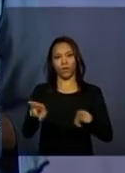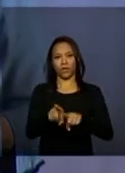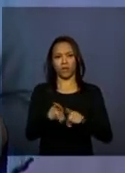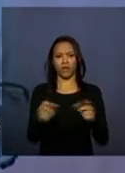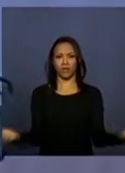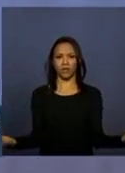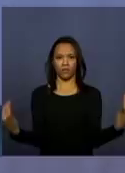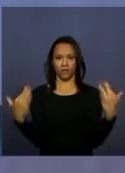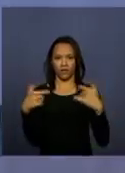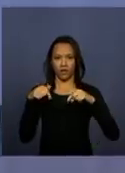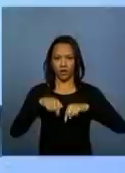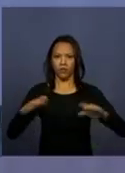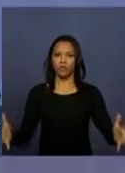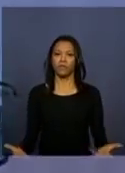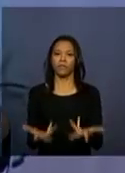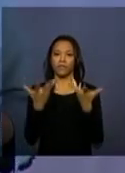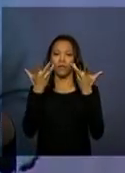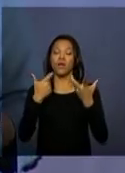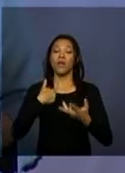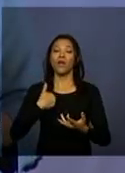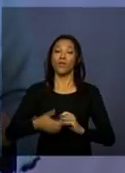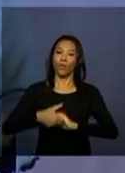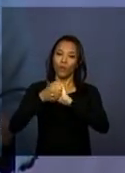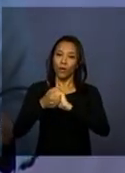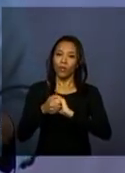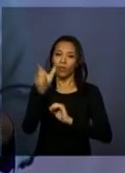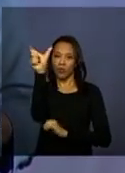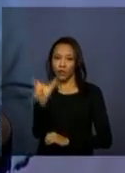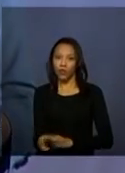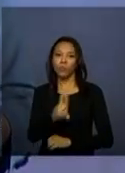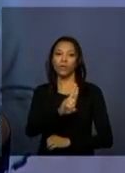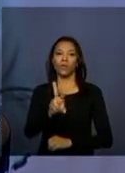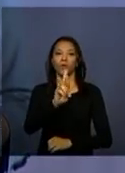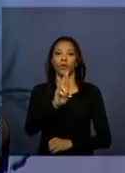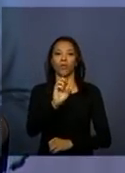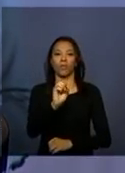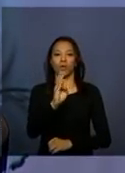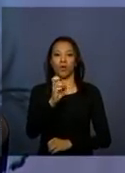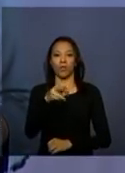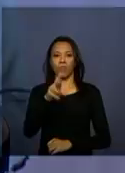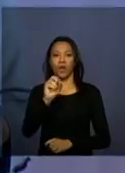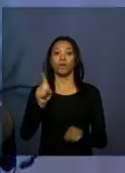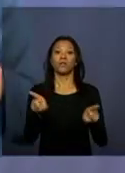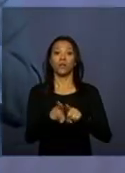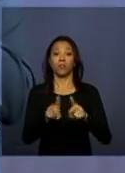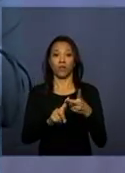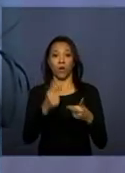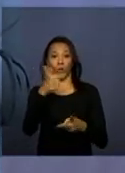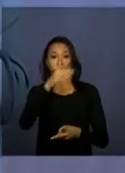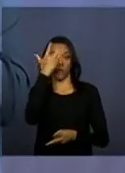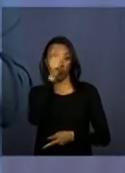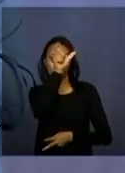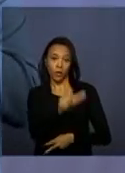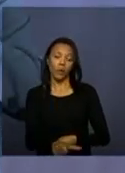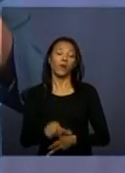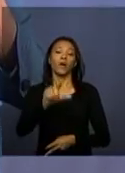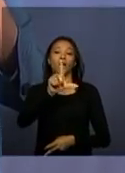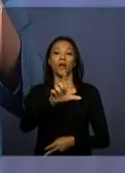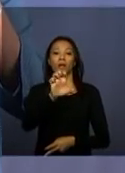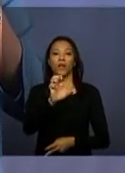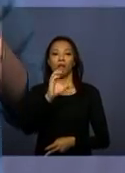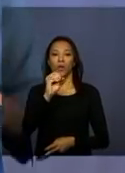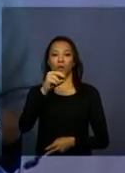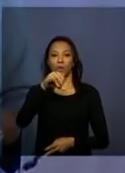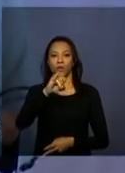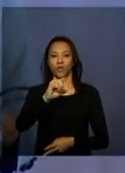presente. Eu cumprimento aqui o Roberto Laureano e o Leonildo e, por intermédio deles,